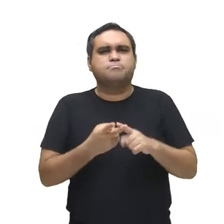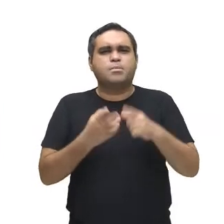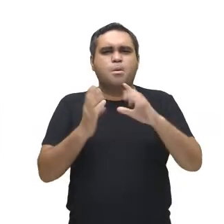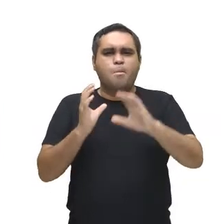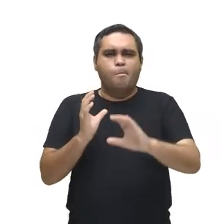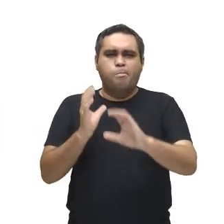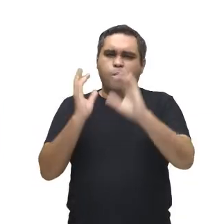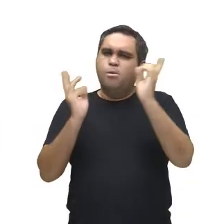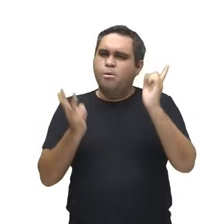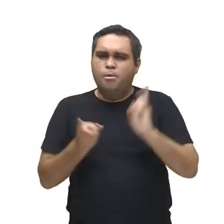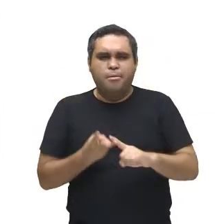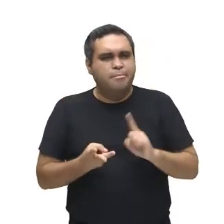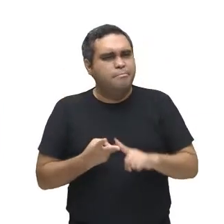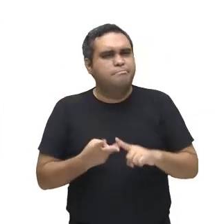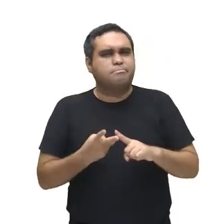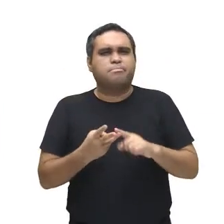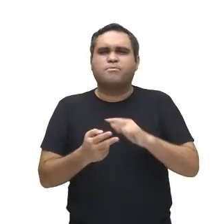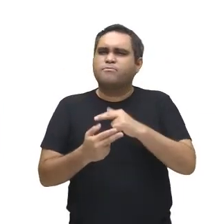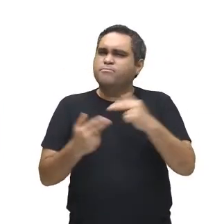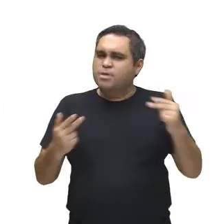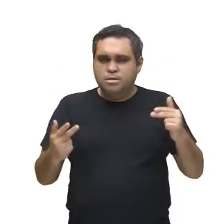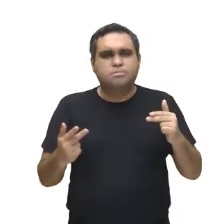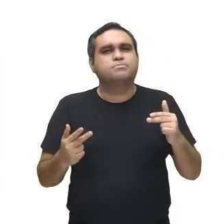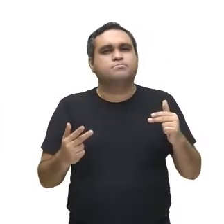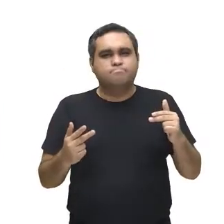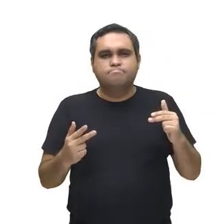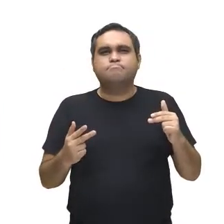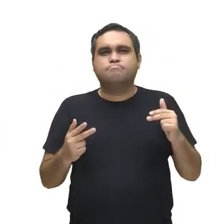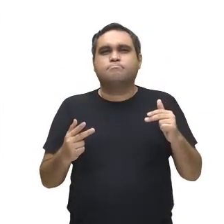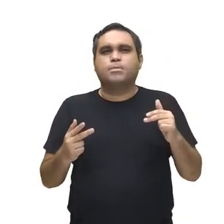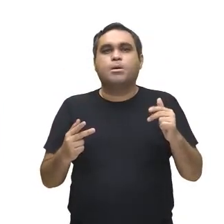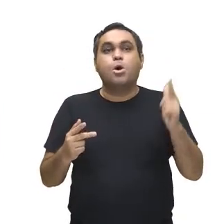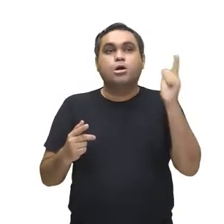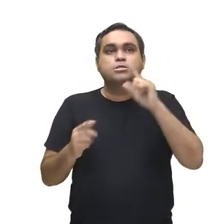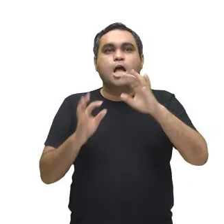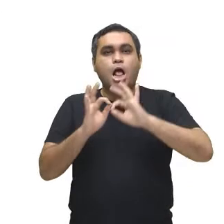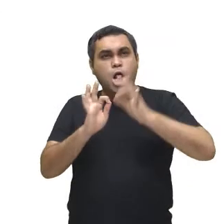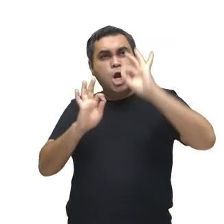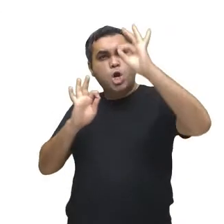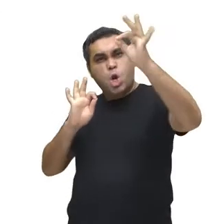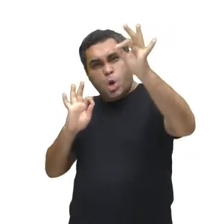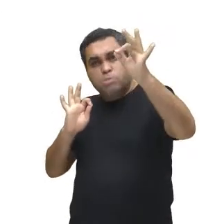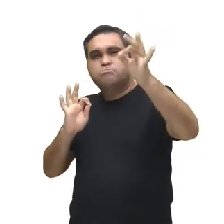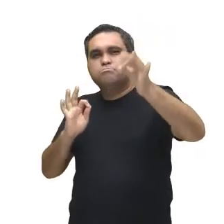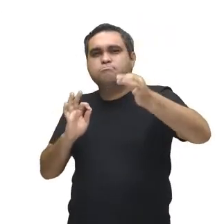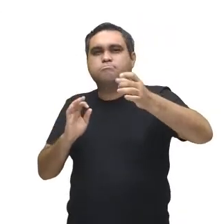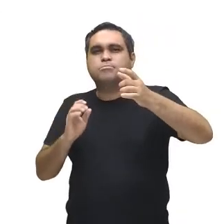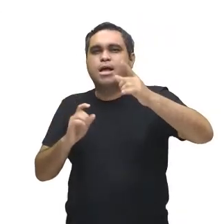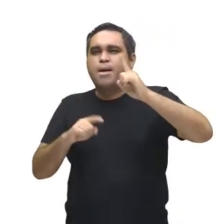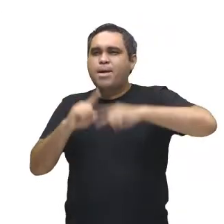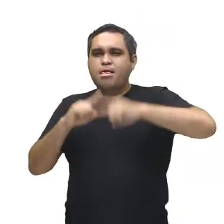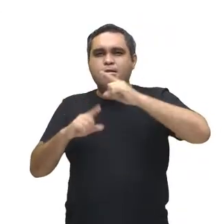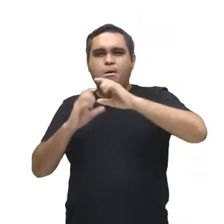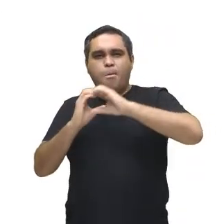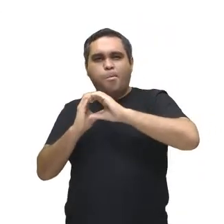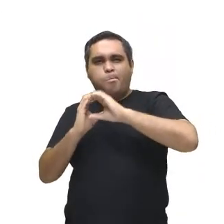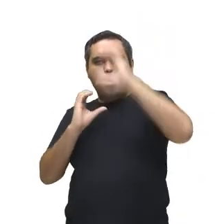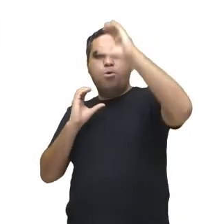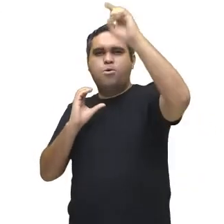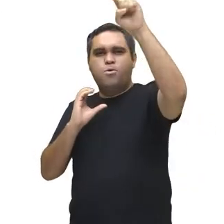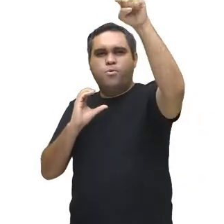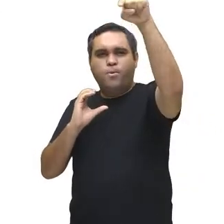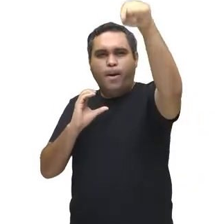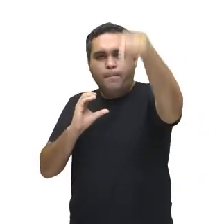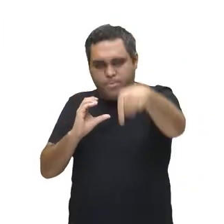pesadamente blindados e armados com artilharia de longo alcance e de maior calibre na época. Vamos lá, gente? O crescimento